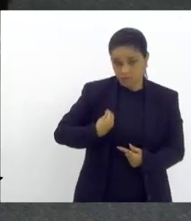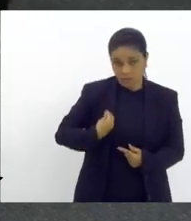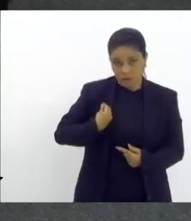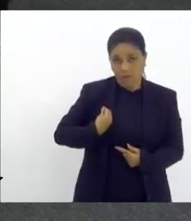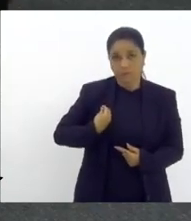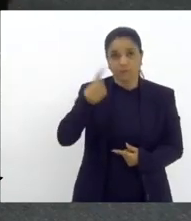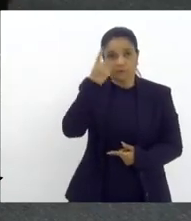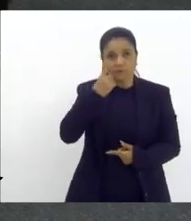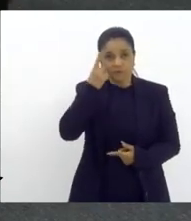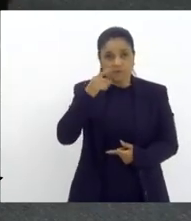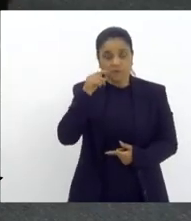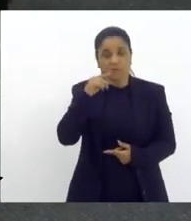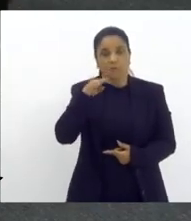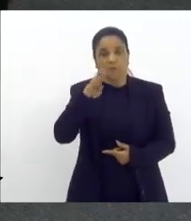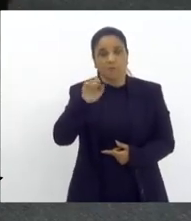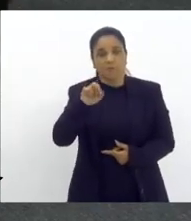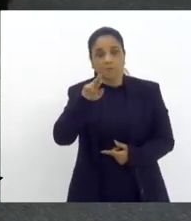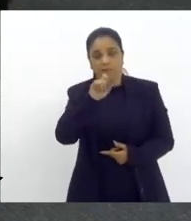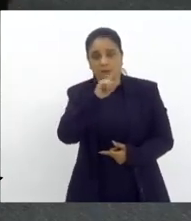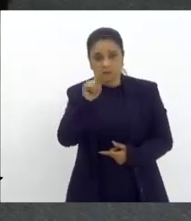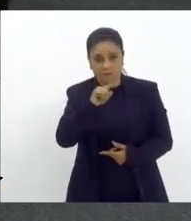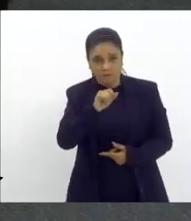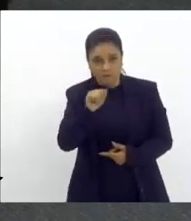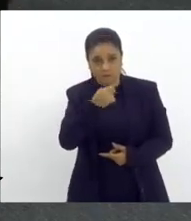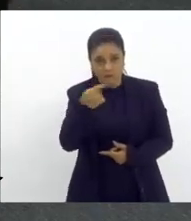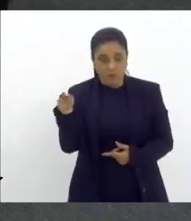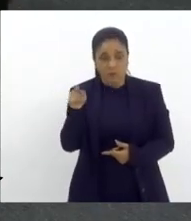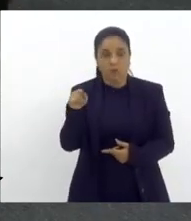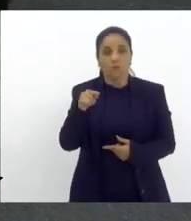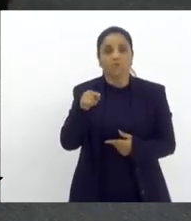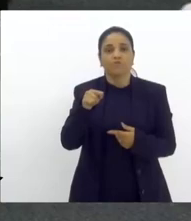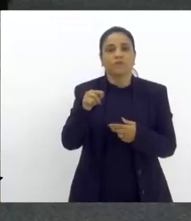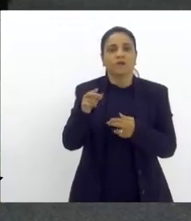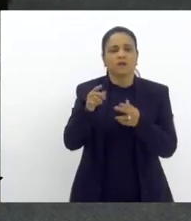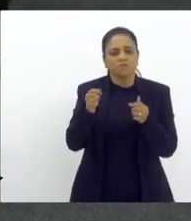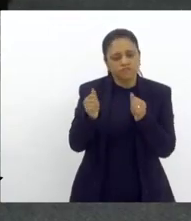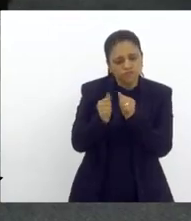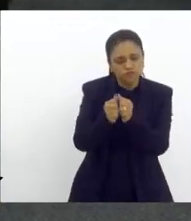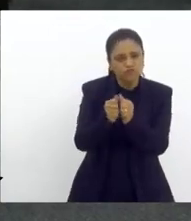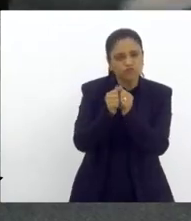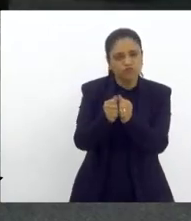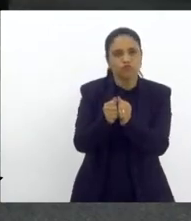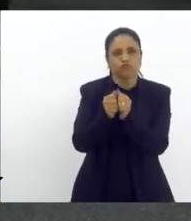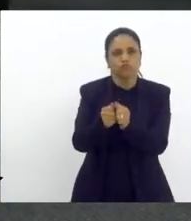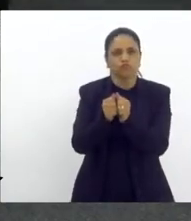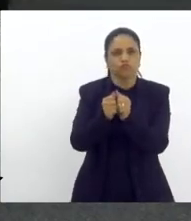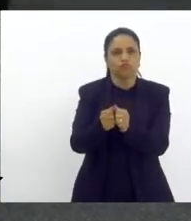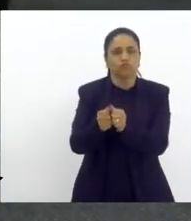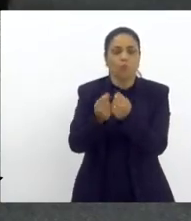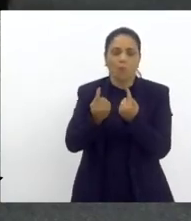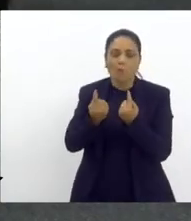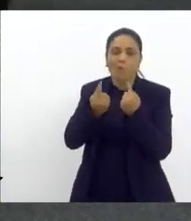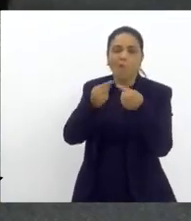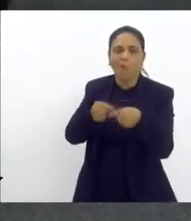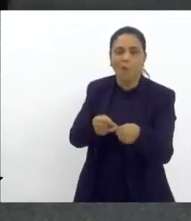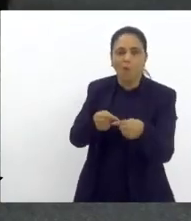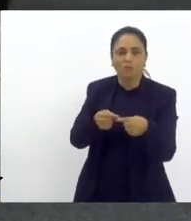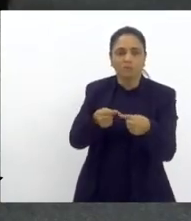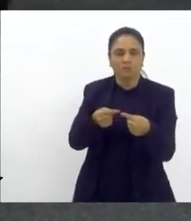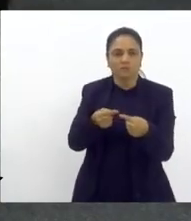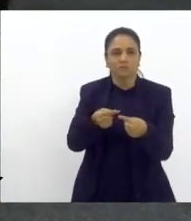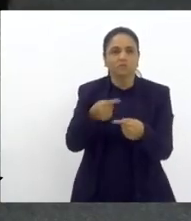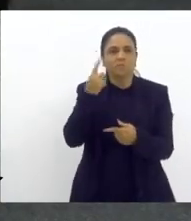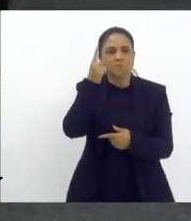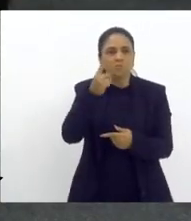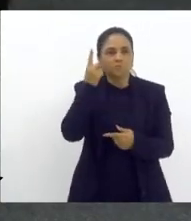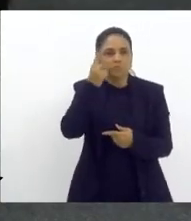comungamos de uma região junto ali ombreados lado a lado é nesse combate na busca de